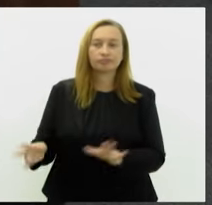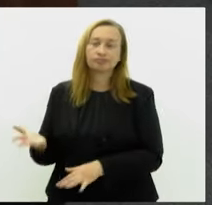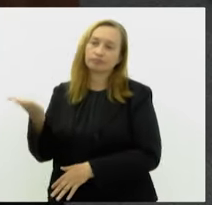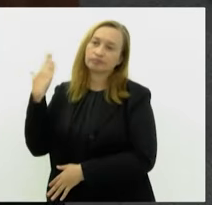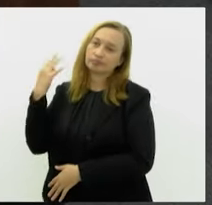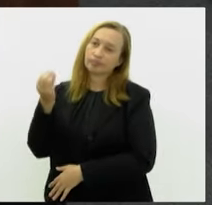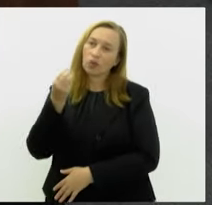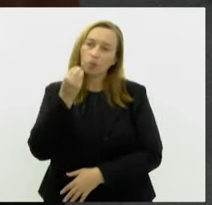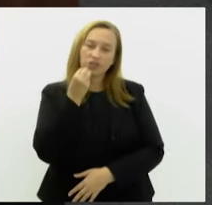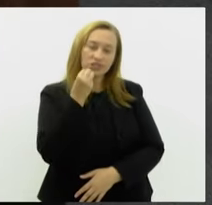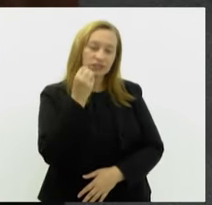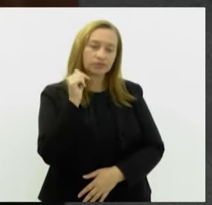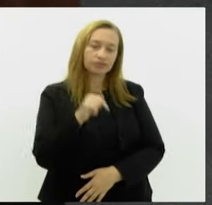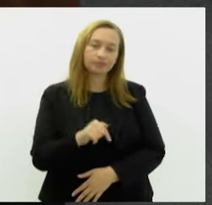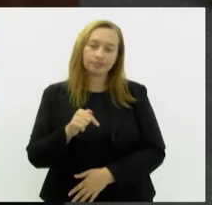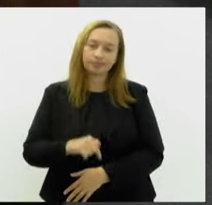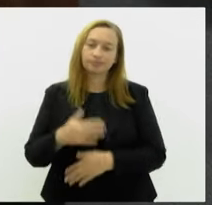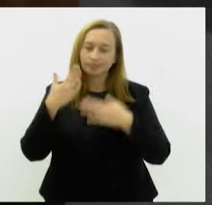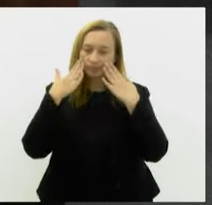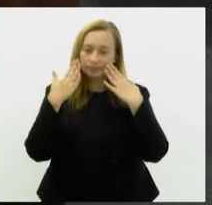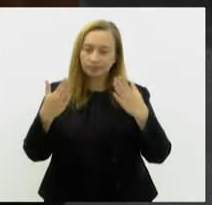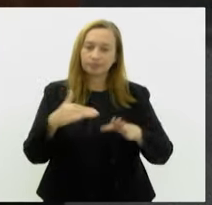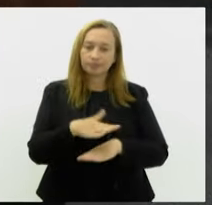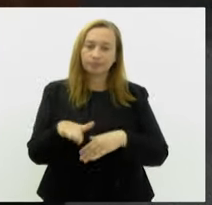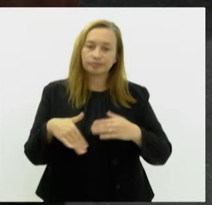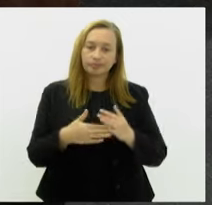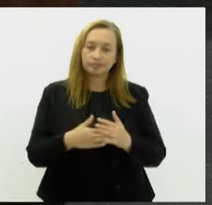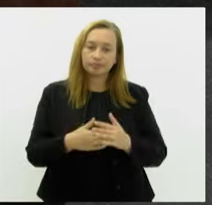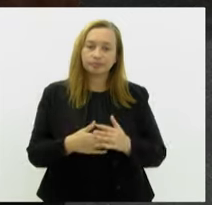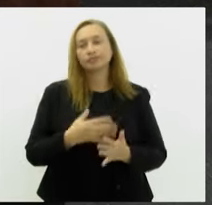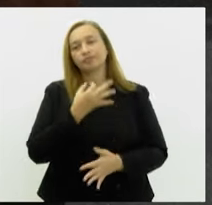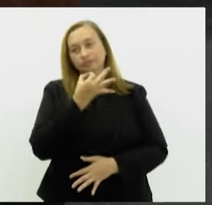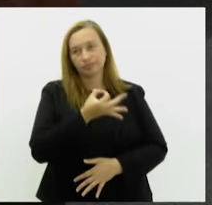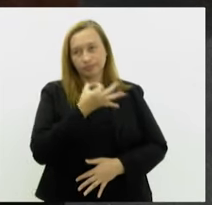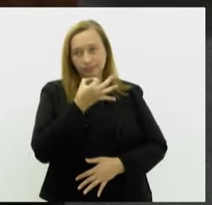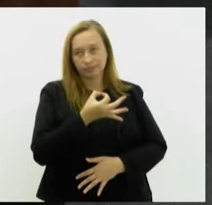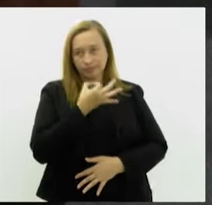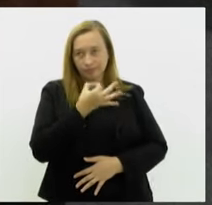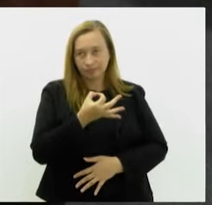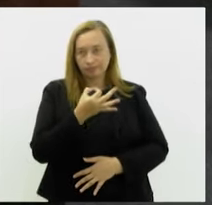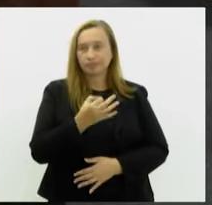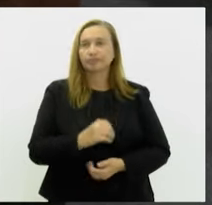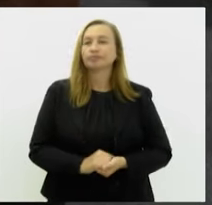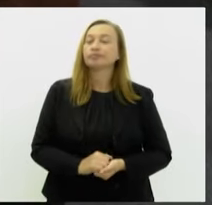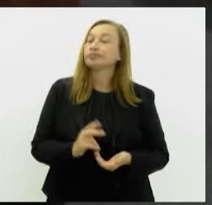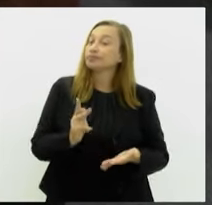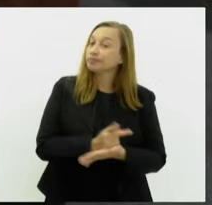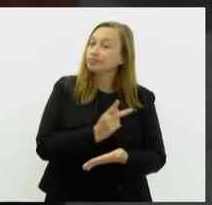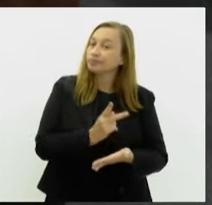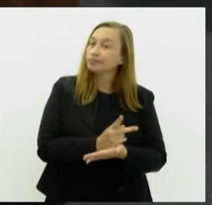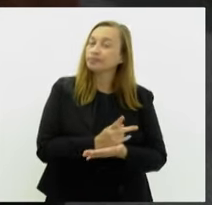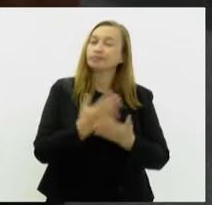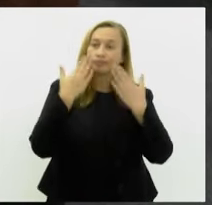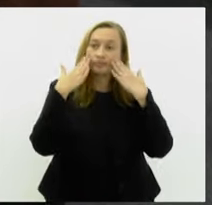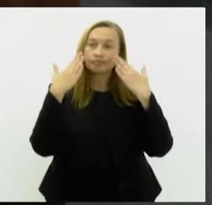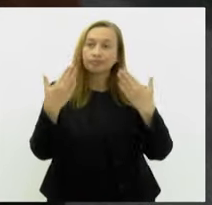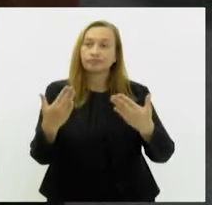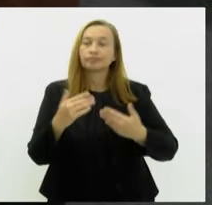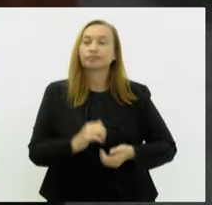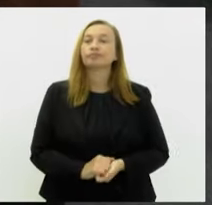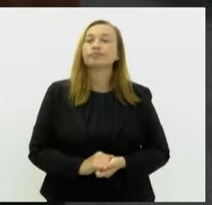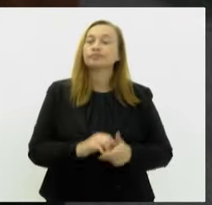tive a oportunidade aqui de apresentar todos os argumentos dos equívocos que foram apresentados com